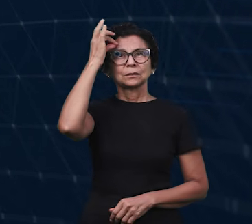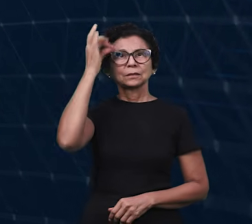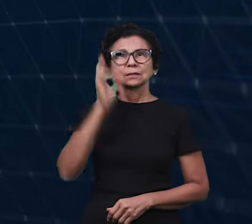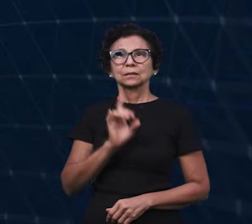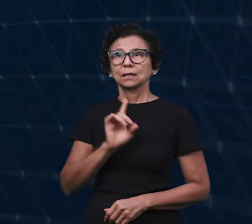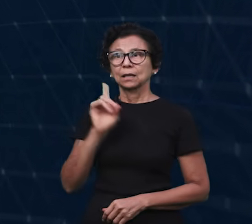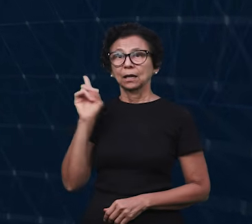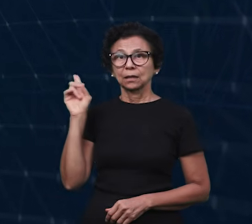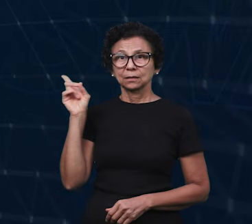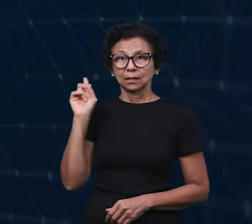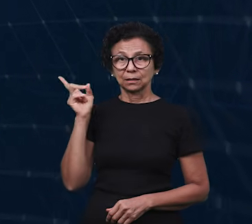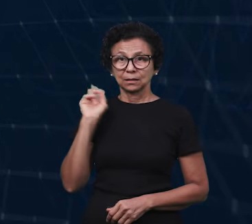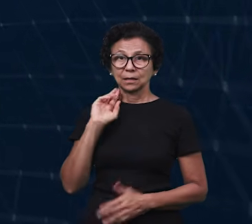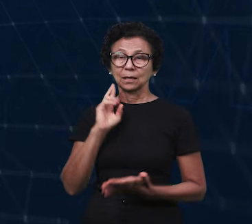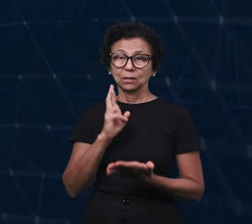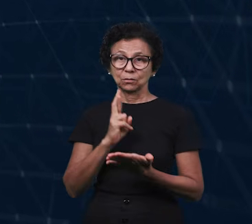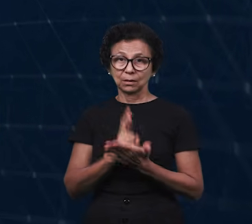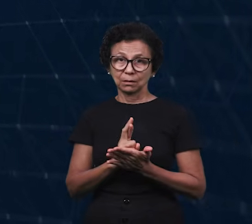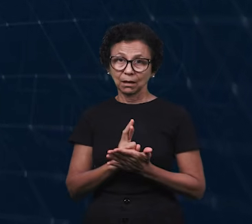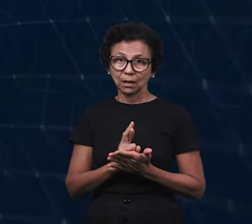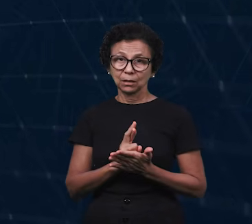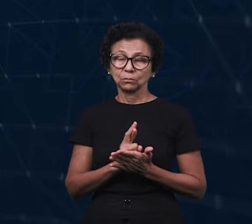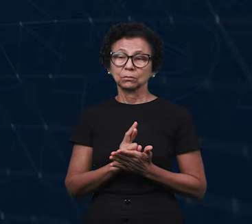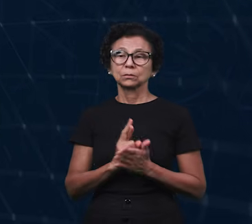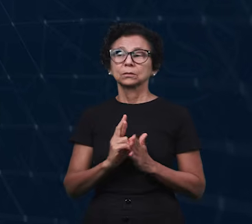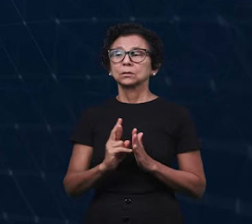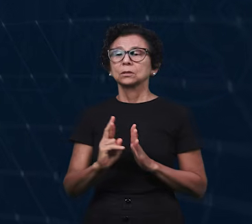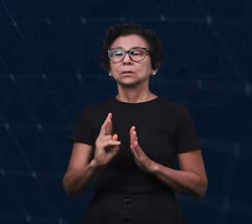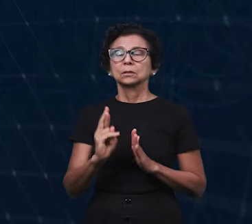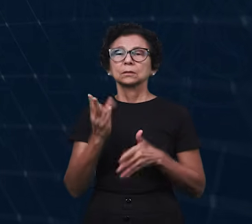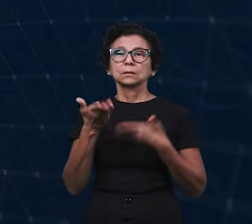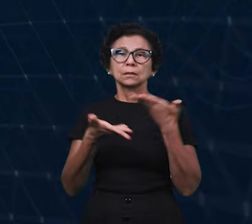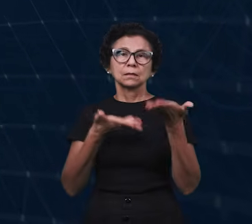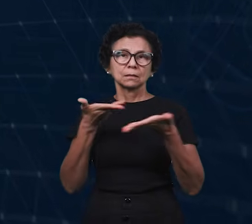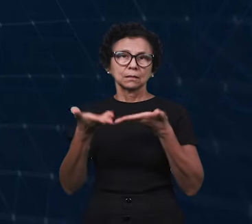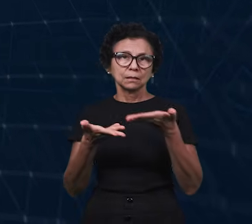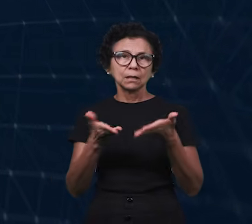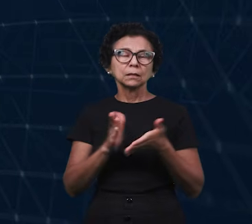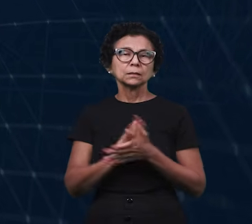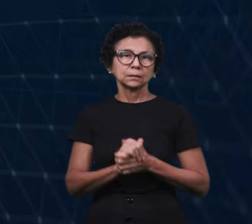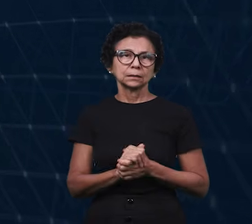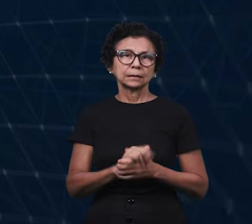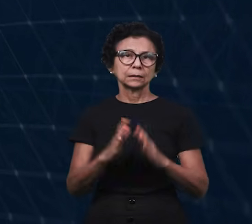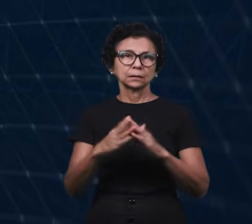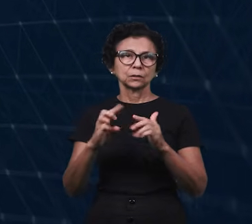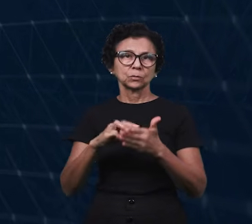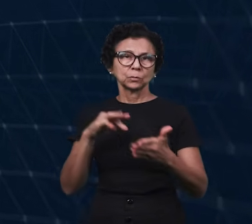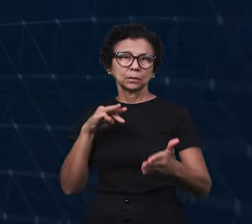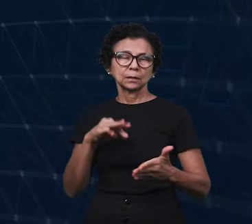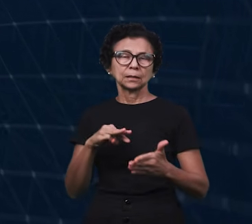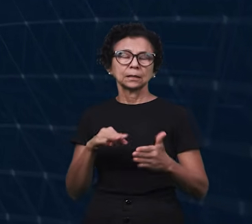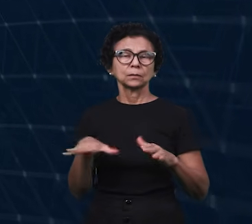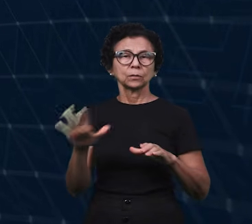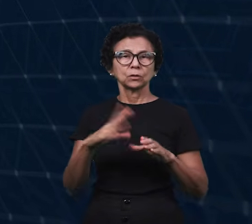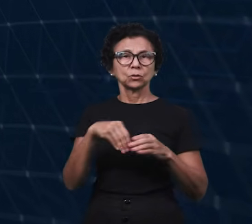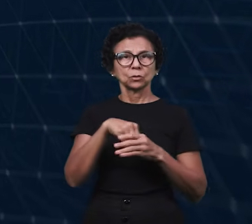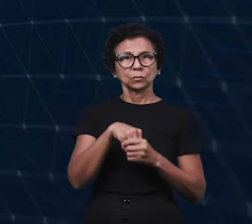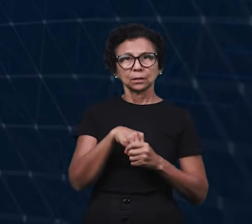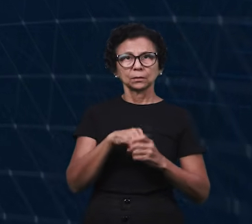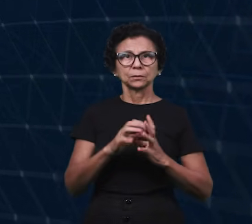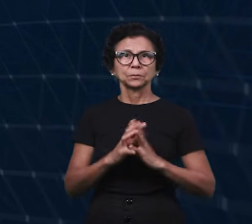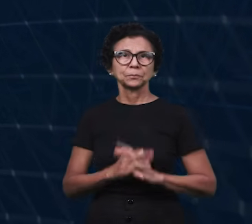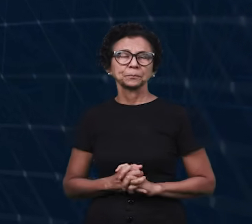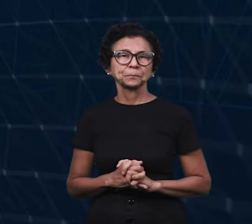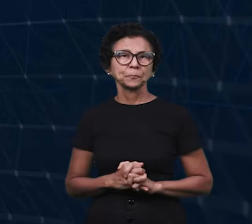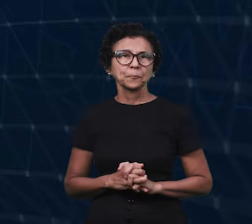Esse batismo é resultado do trabalho de assistência realizada pela a Igreja Maranata de Tubarão 2.